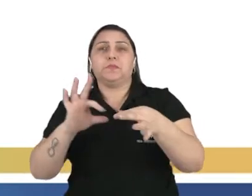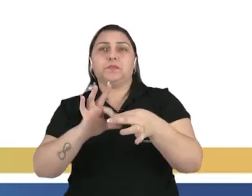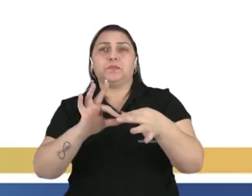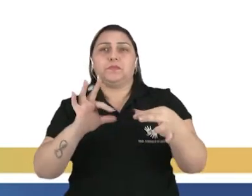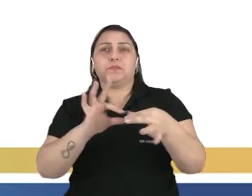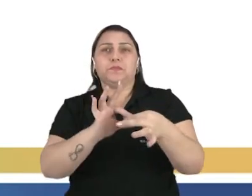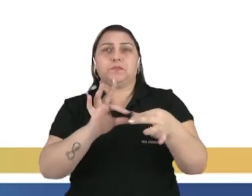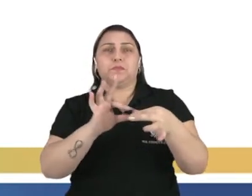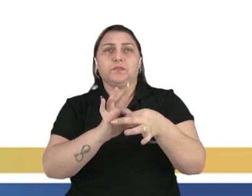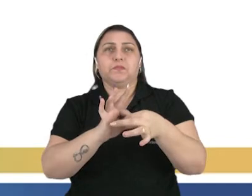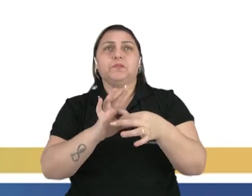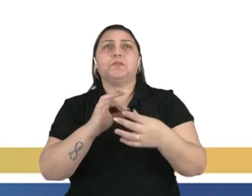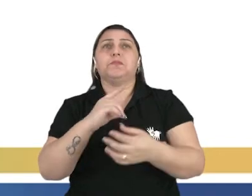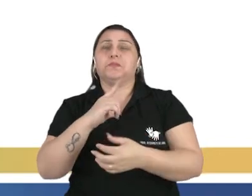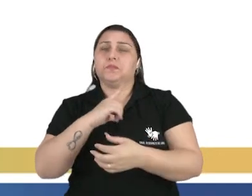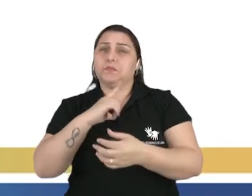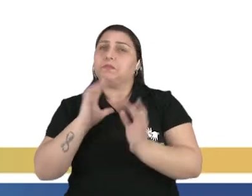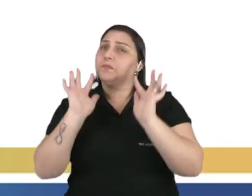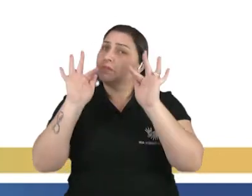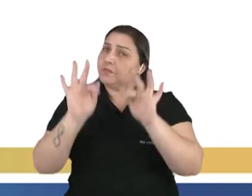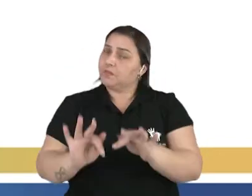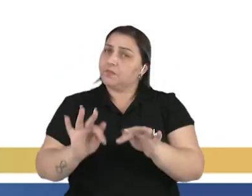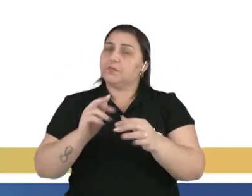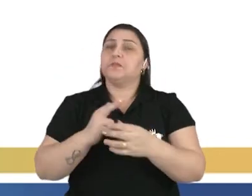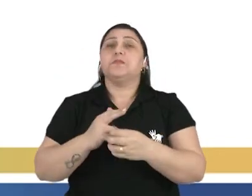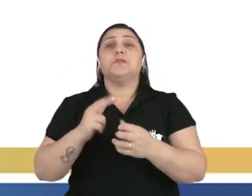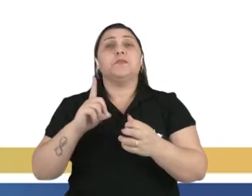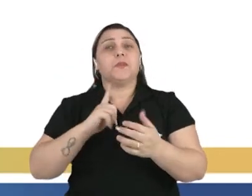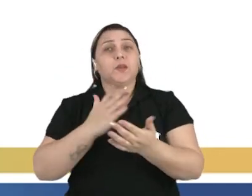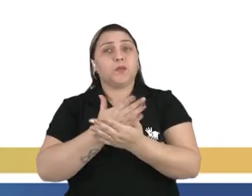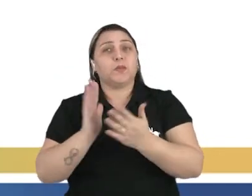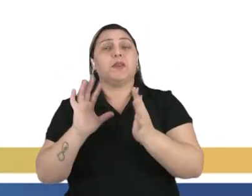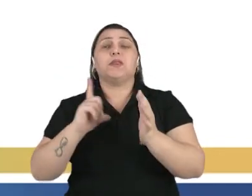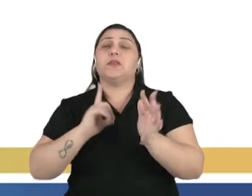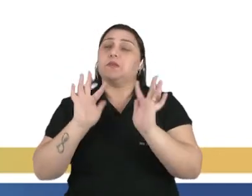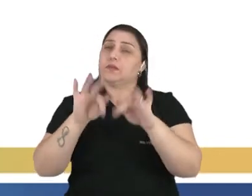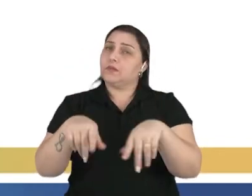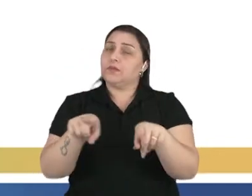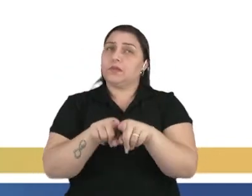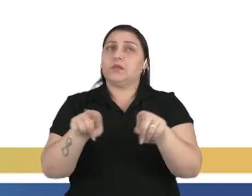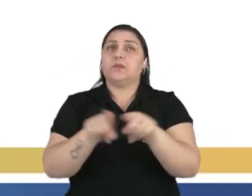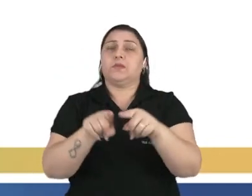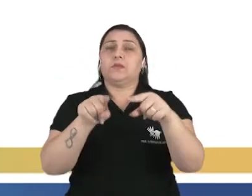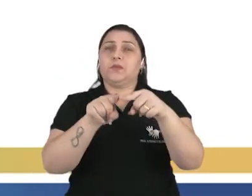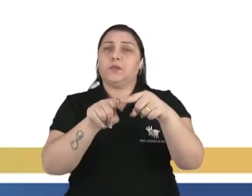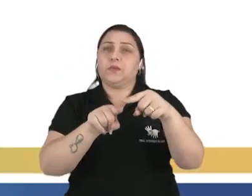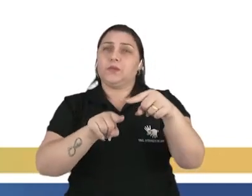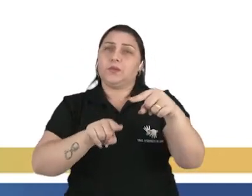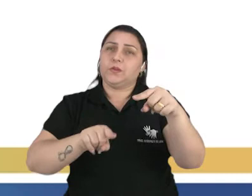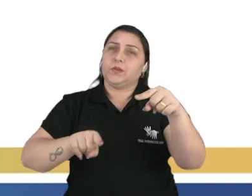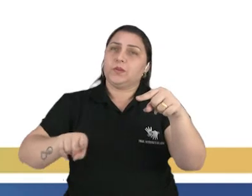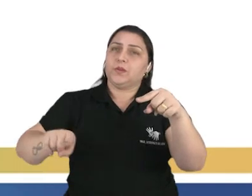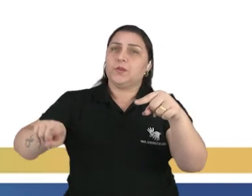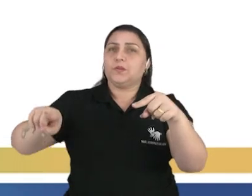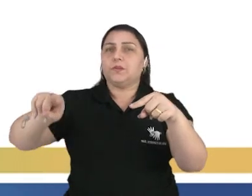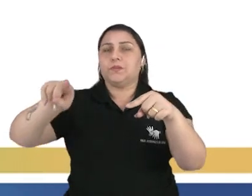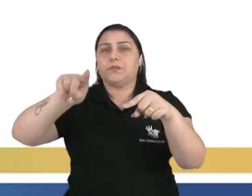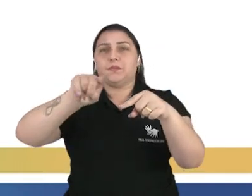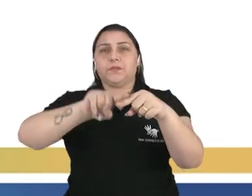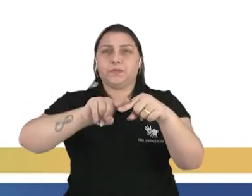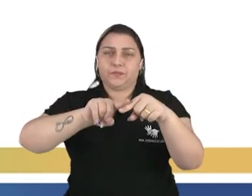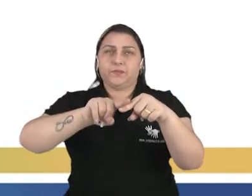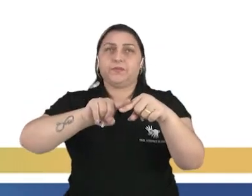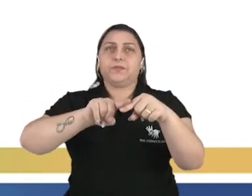outro, onde ela tem um final, né? Ela tem um começo e tem um final. Então ela sai de um lugar, percorre todo um percurso